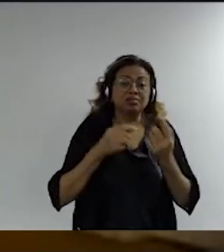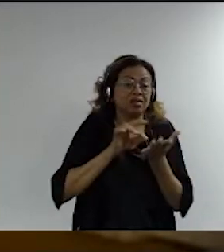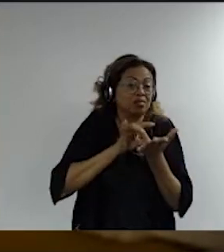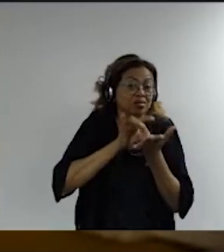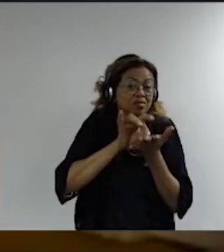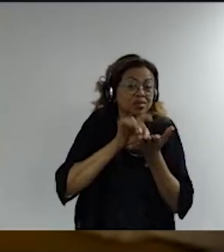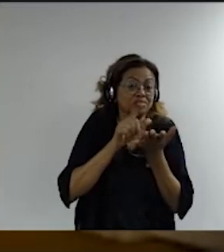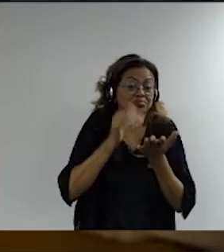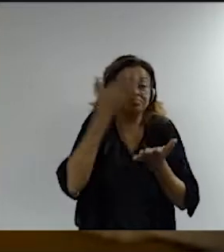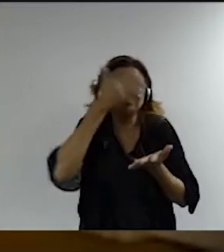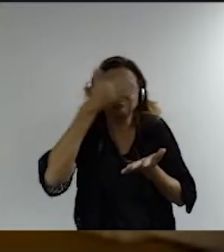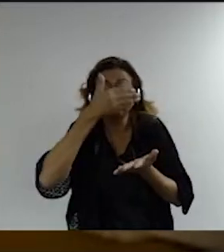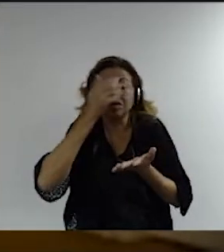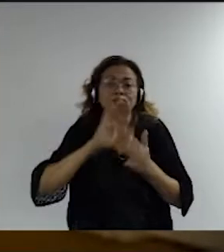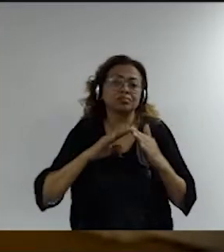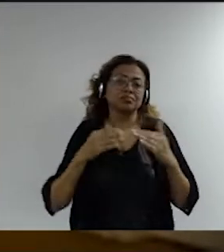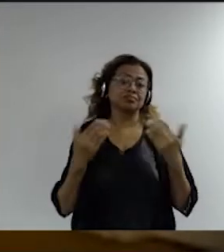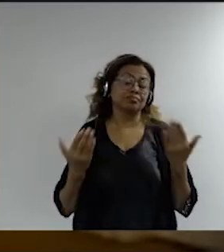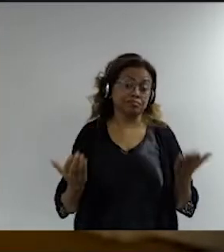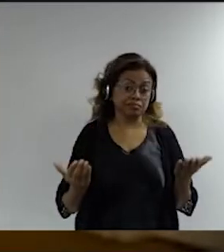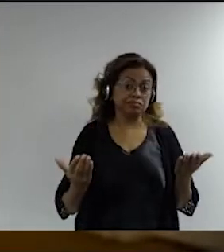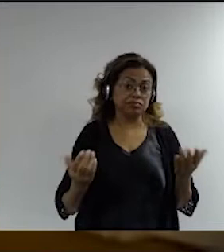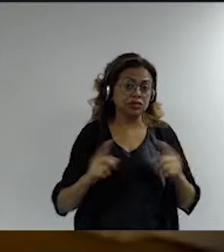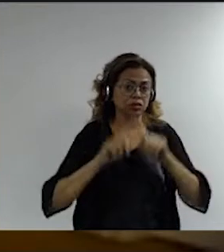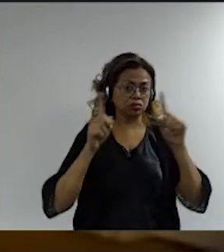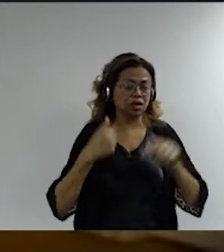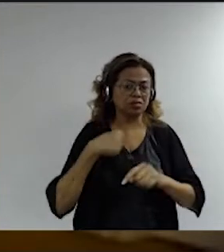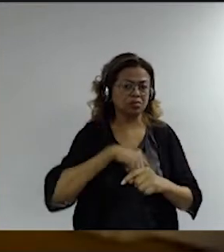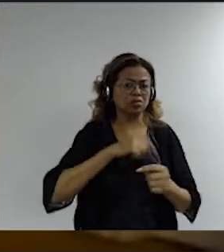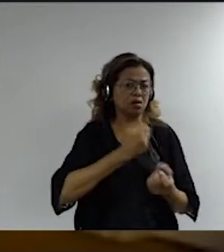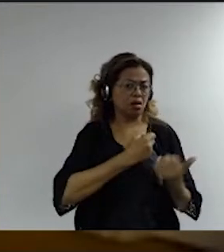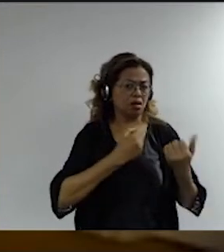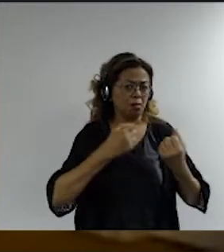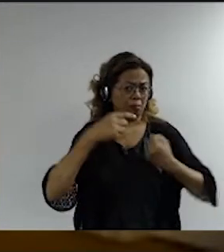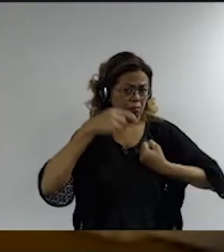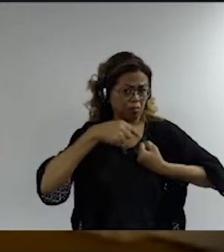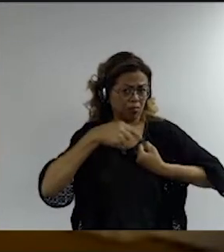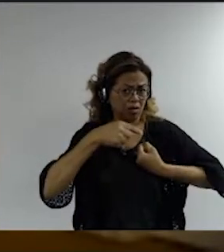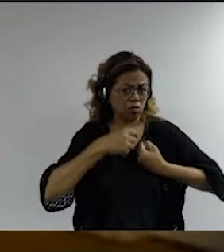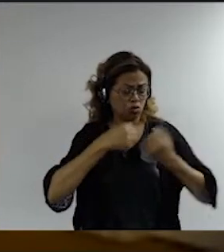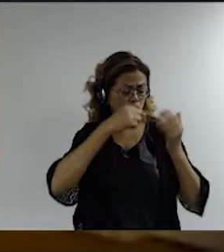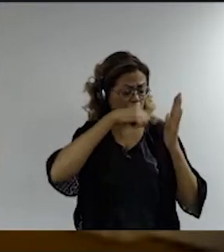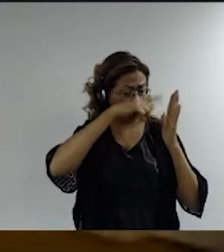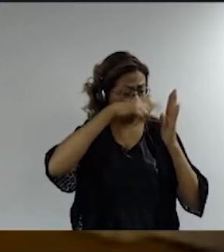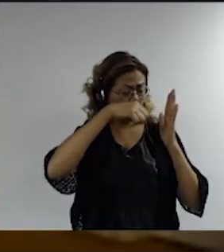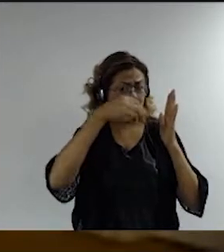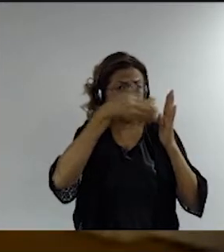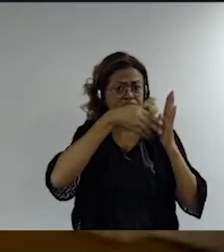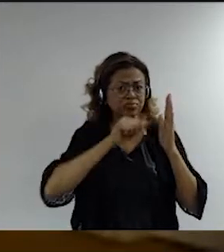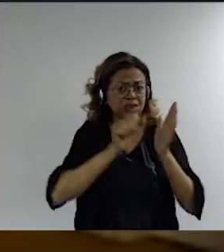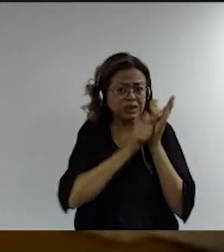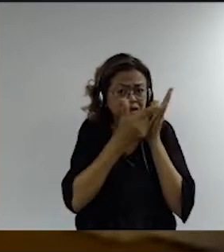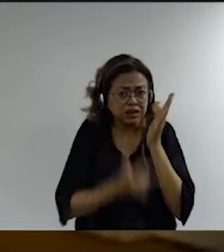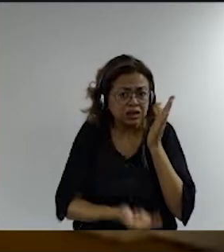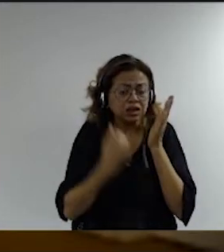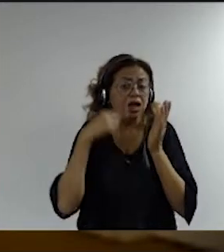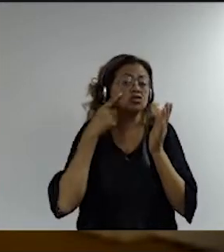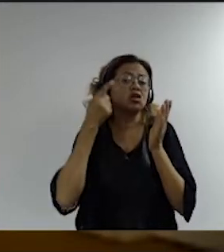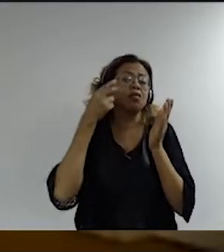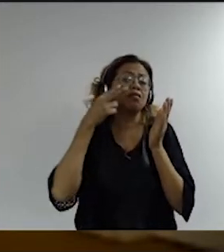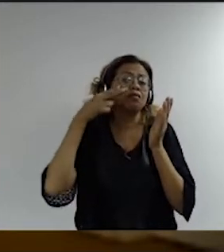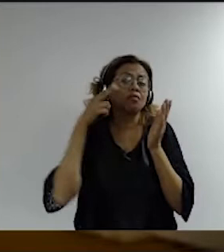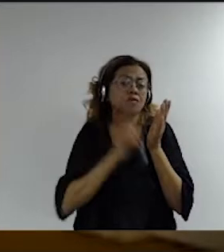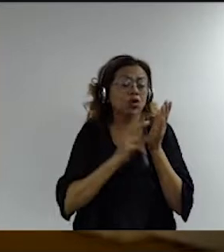Nós podemos constatar, pelos dados jornalísticos, que a economia norte-americana teve